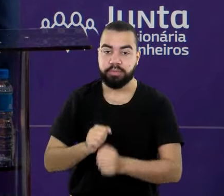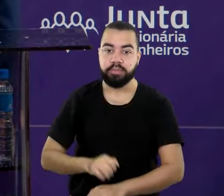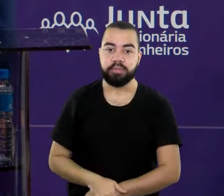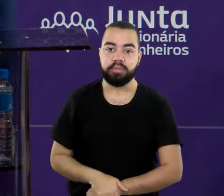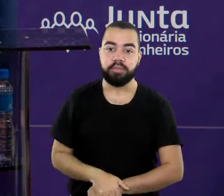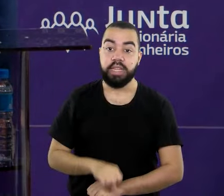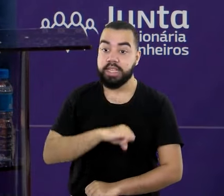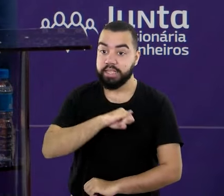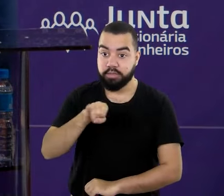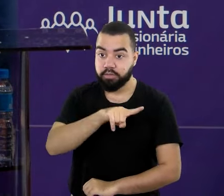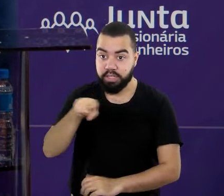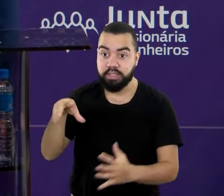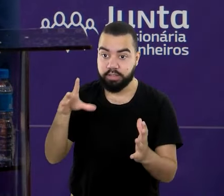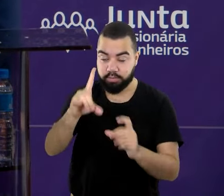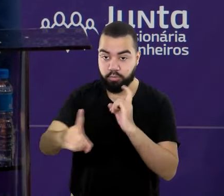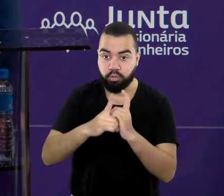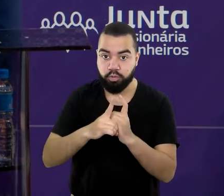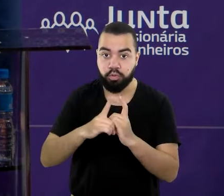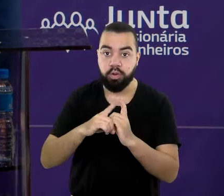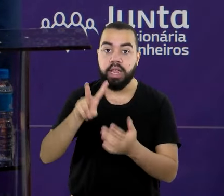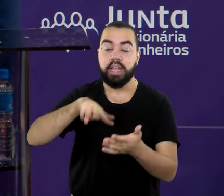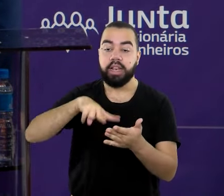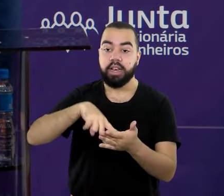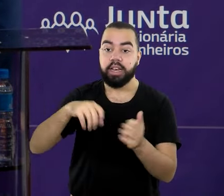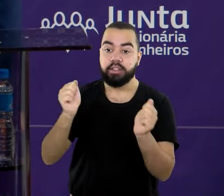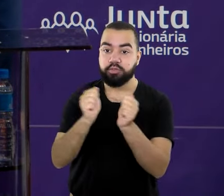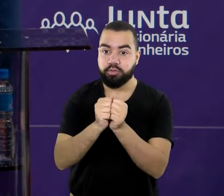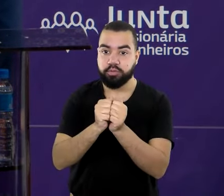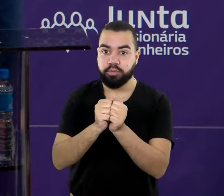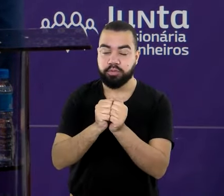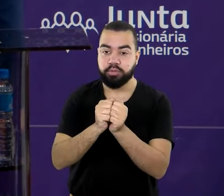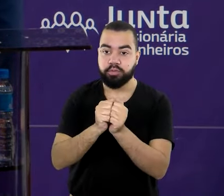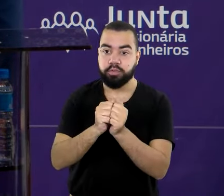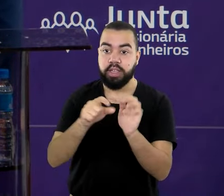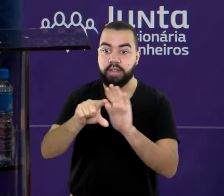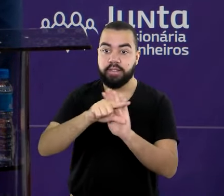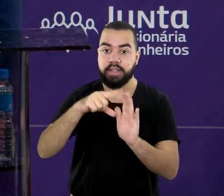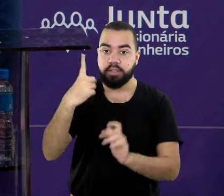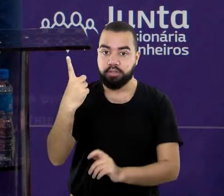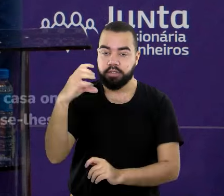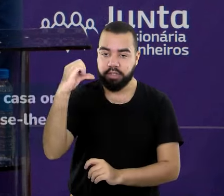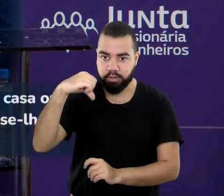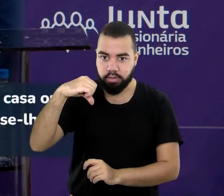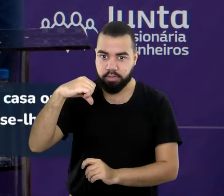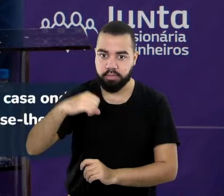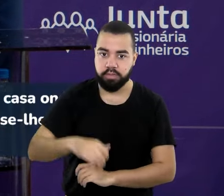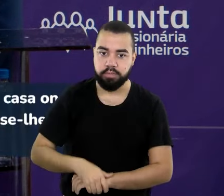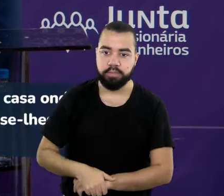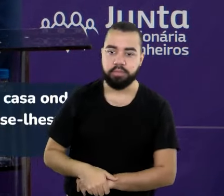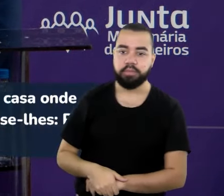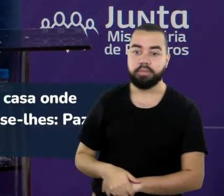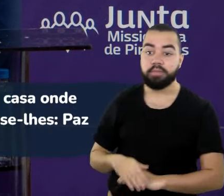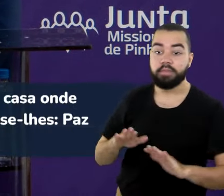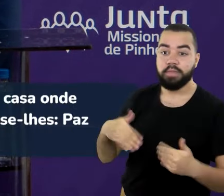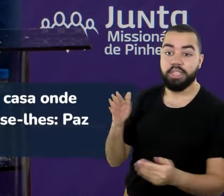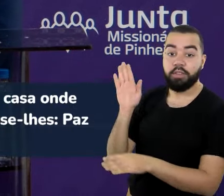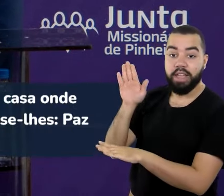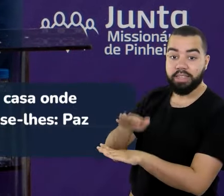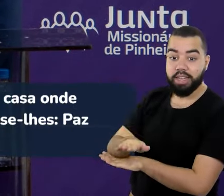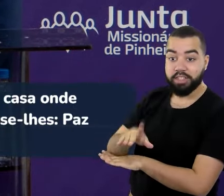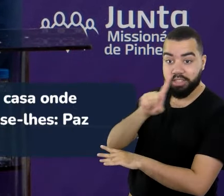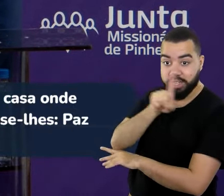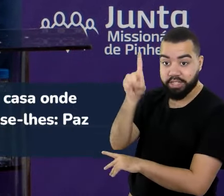Se todos acharam, vamos estar lendo todo mundo junto. Versículo 19, 1, 2, 3 e... Ao cair da tarde